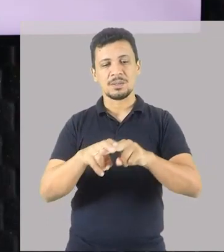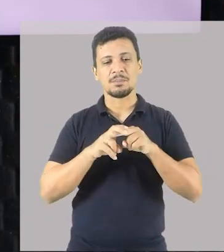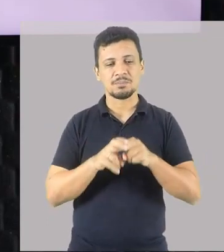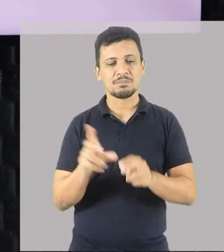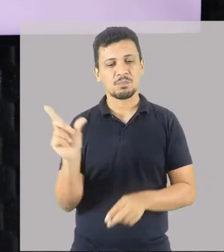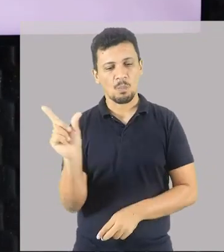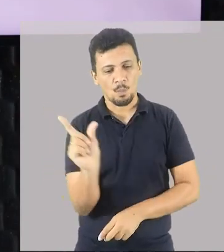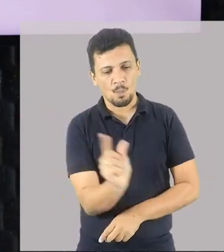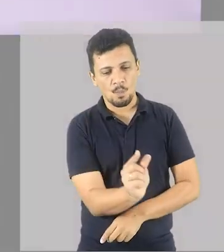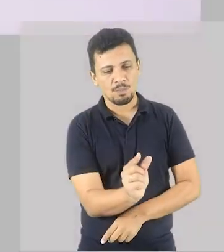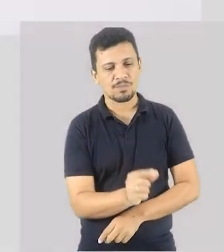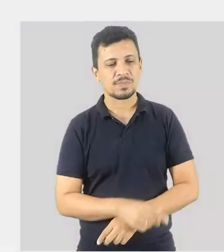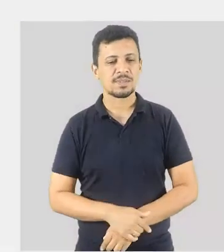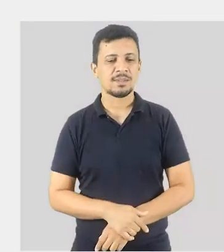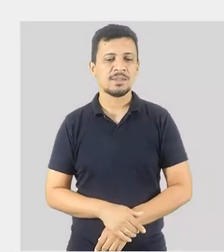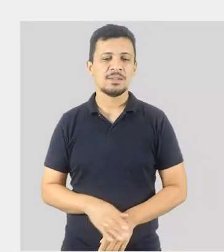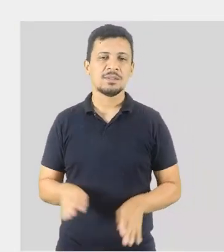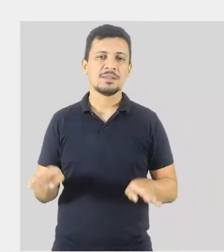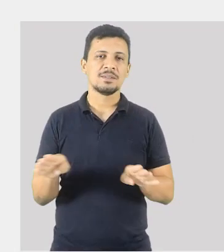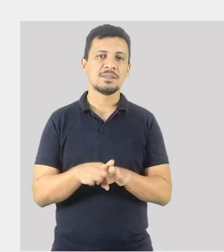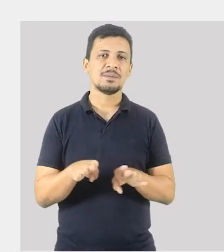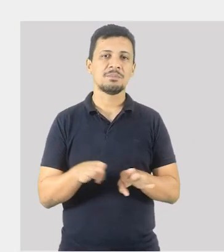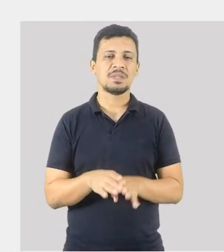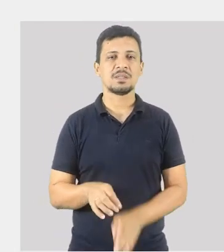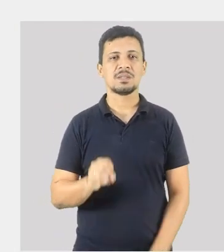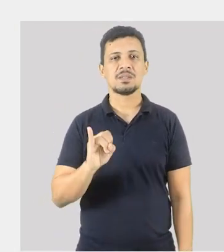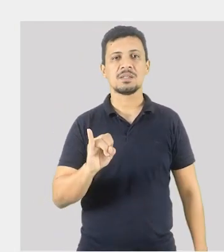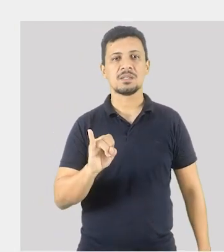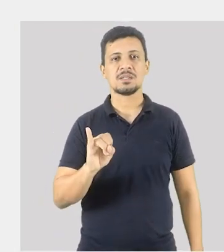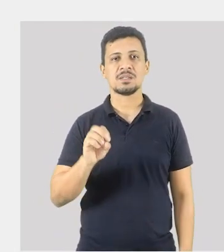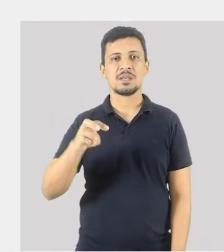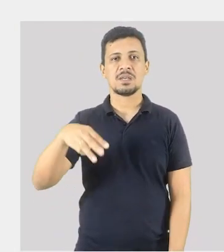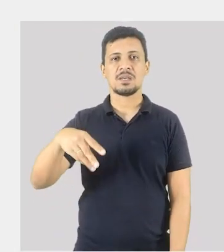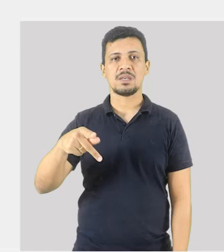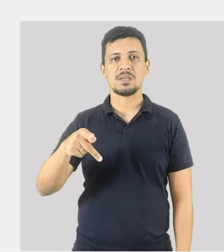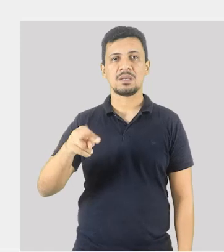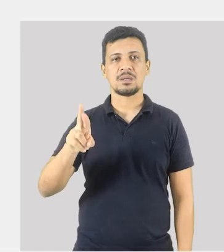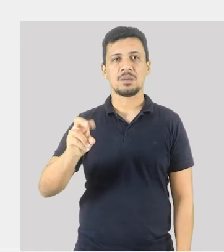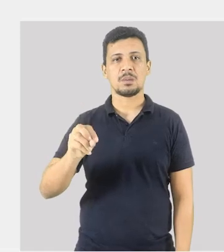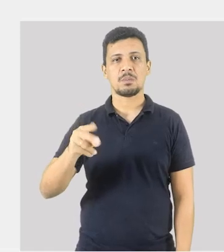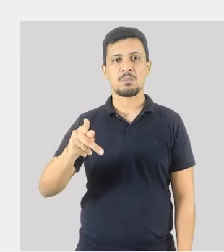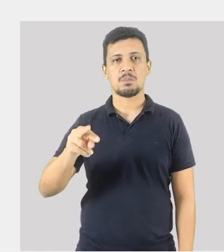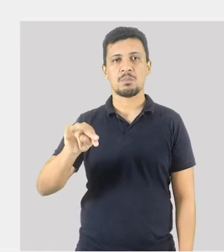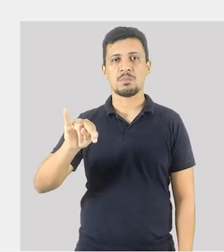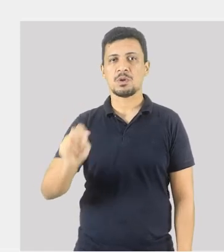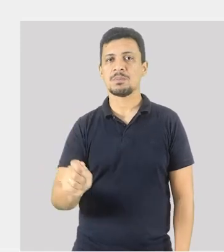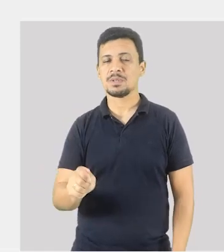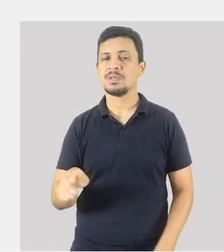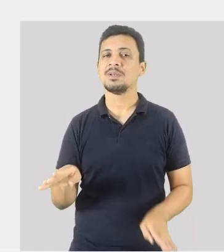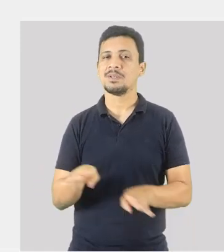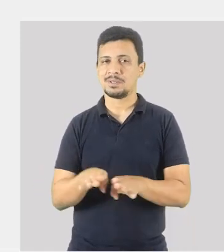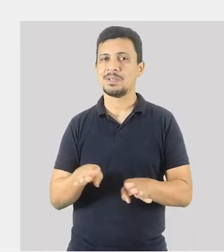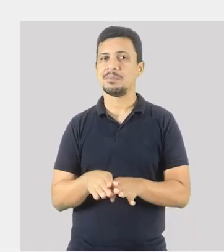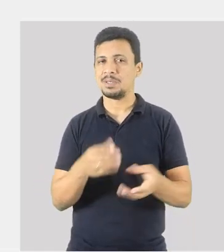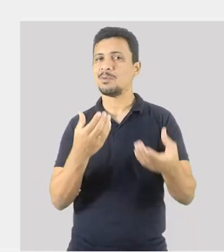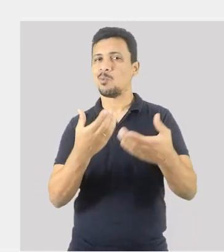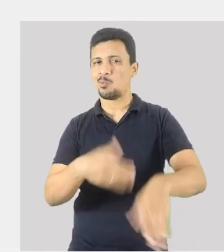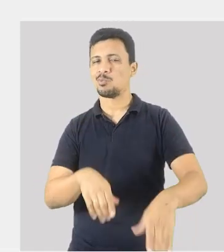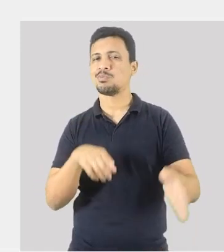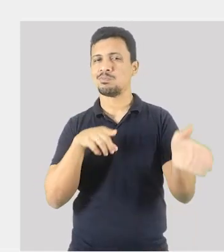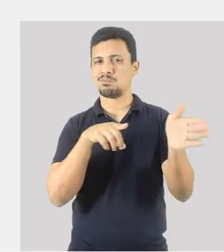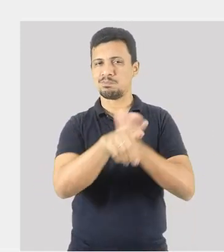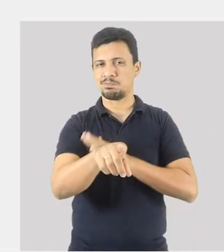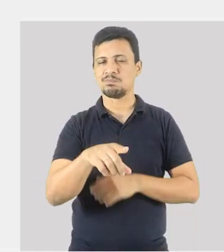deverbal. Tá? E temos também a derivação imprópria. Essa também é muito cobrada em provas de concurso. E o que acontece com a